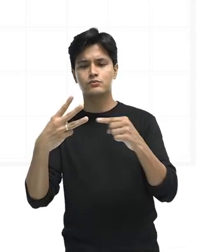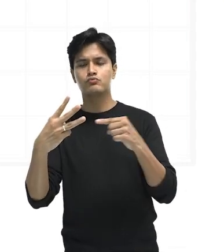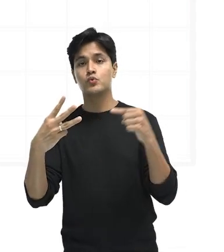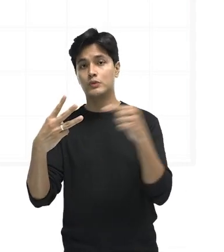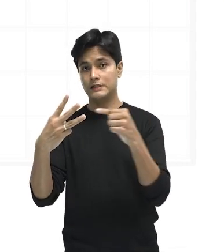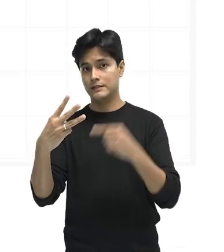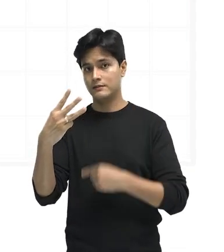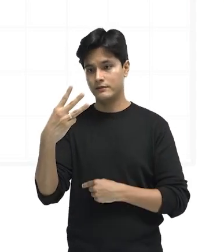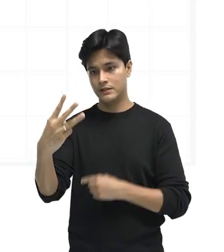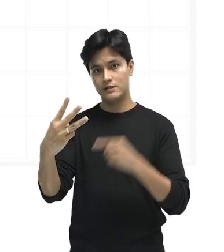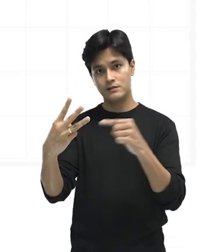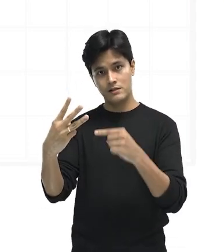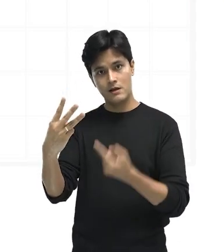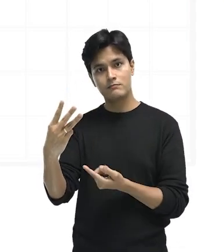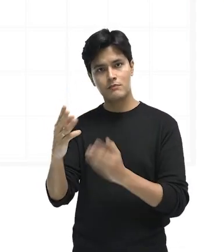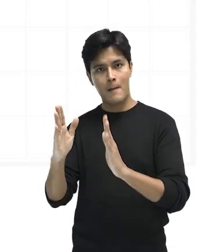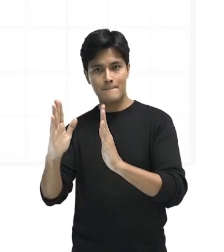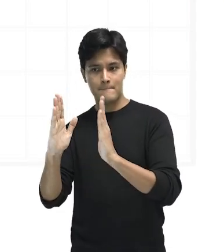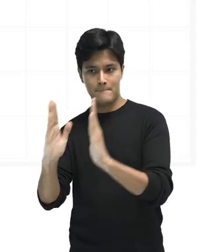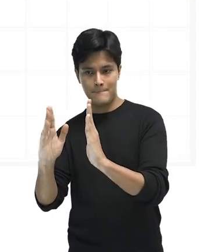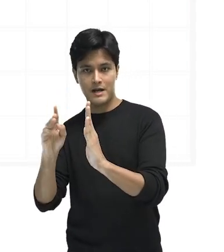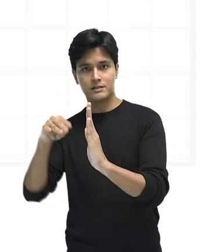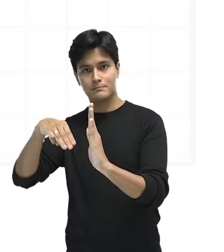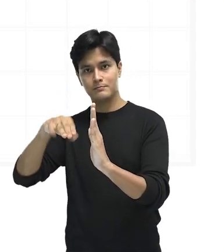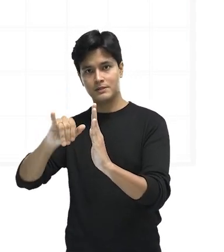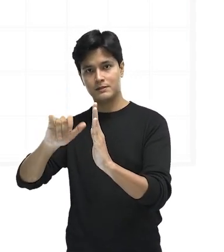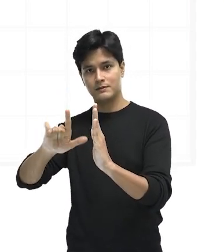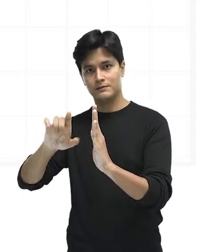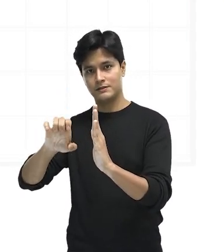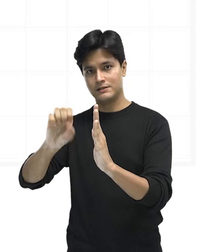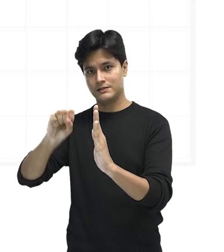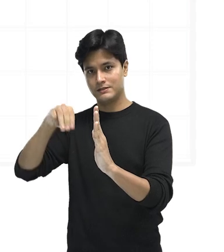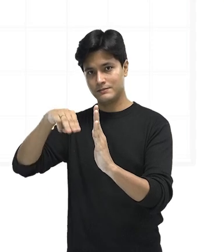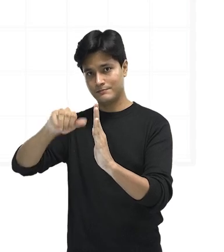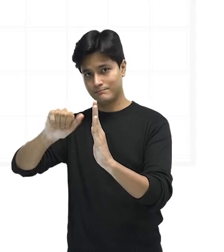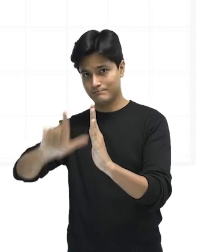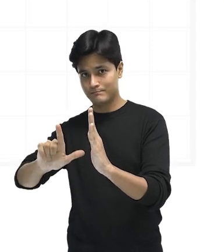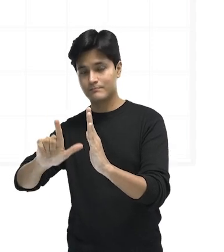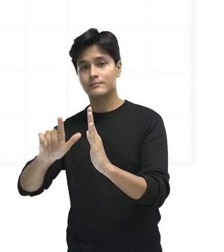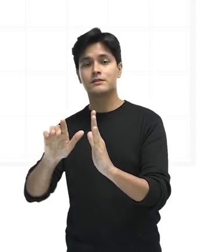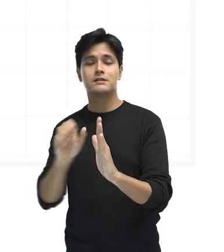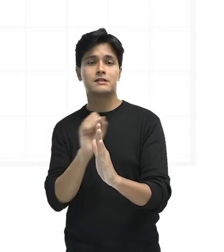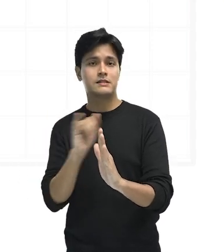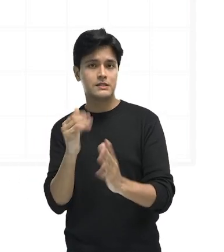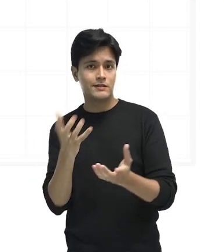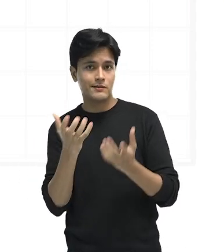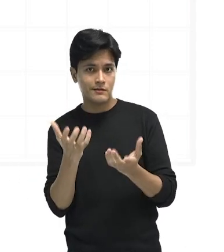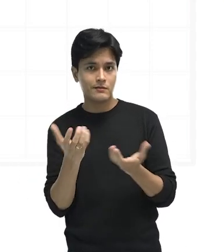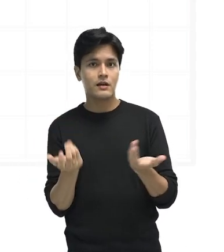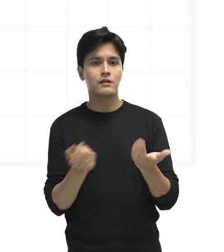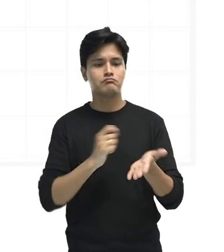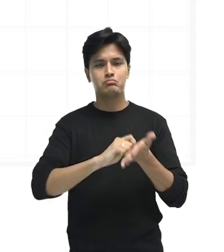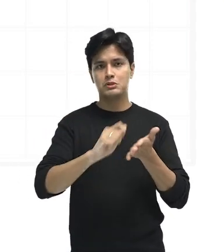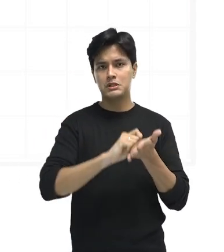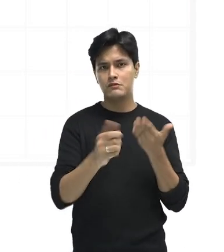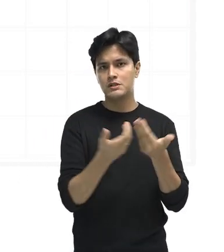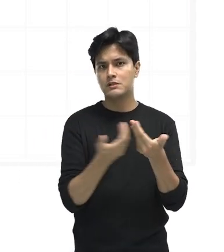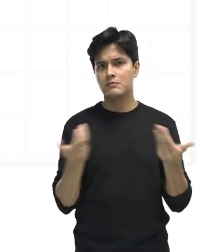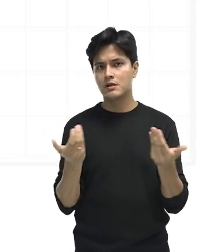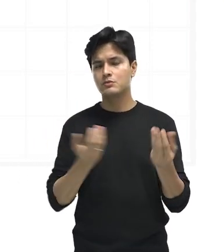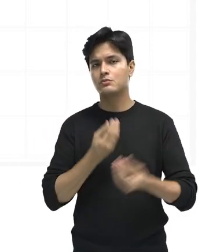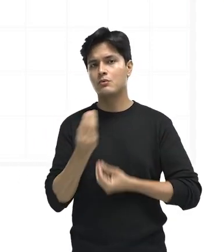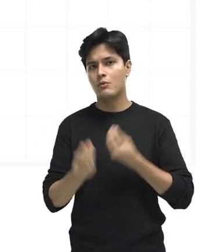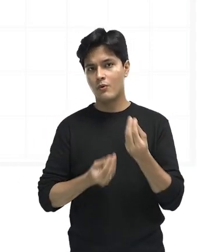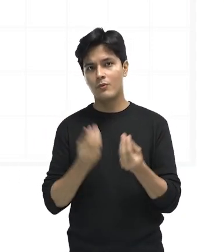é a parte milesimal dessa estrutura aí. Tá? Então, se eu quiser escrevê-lo separadamente, eu